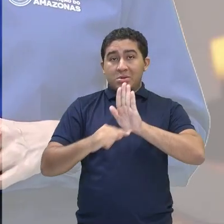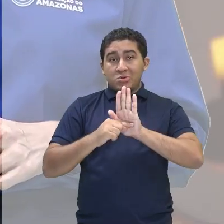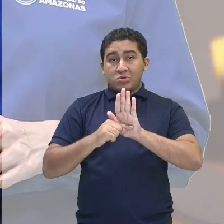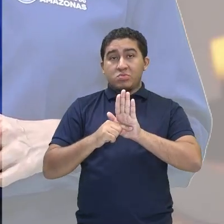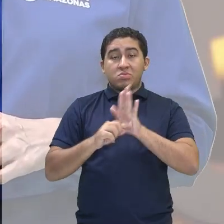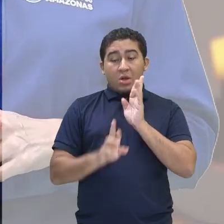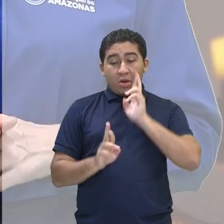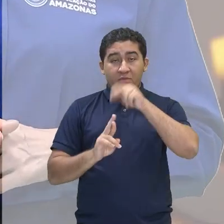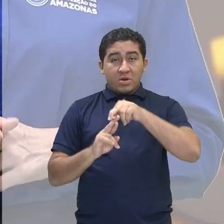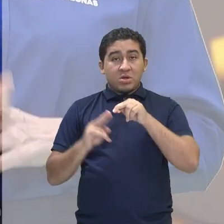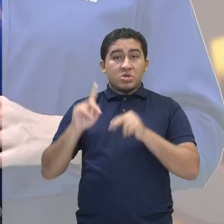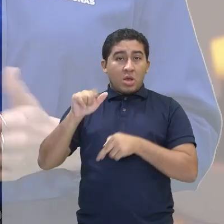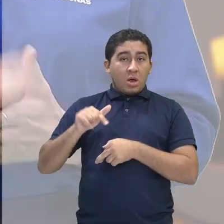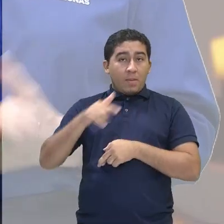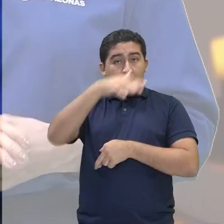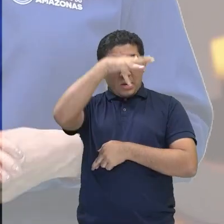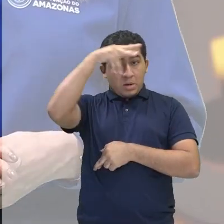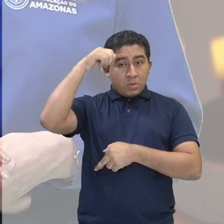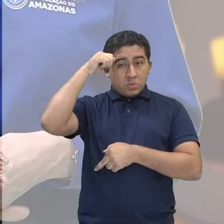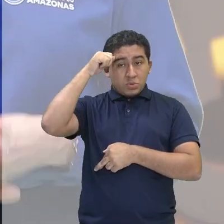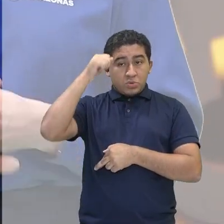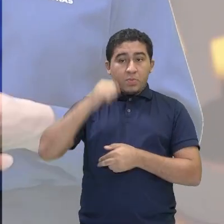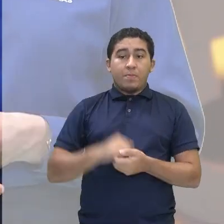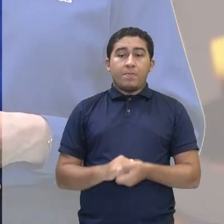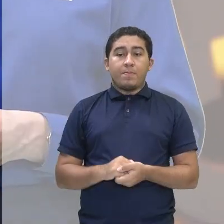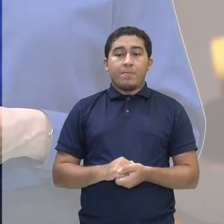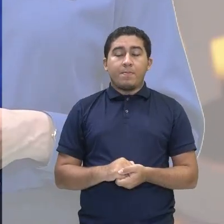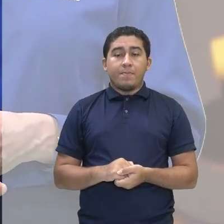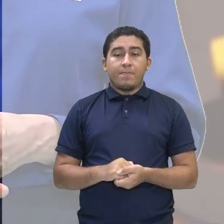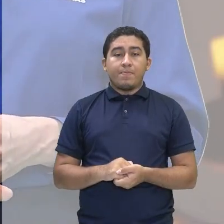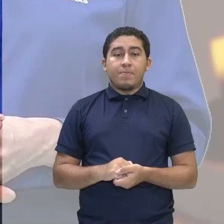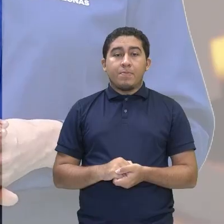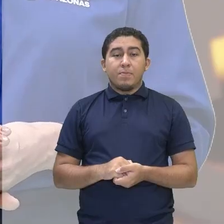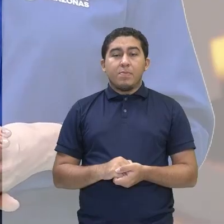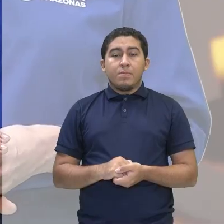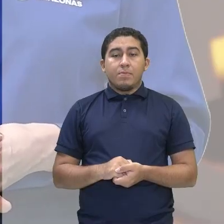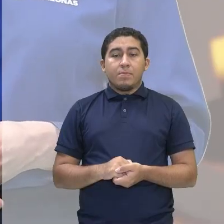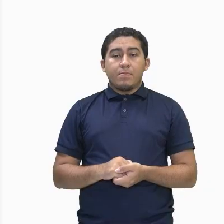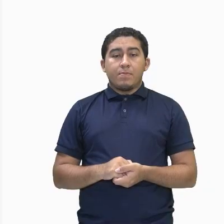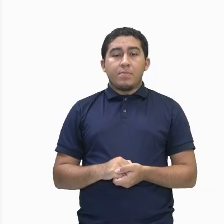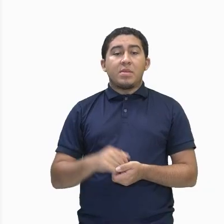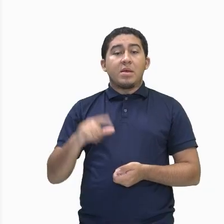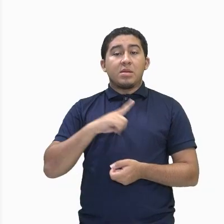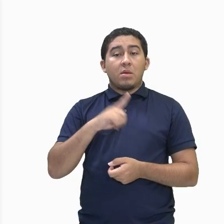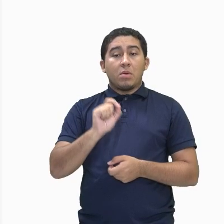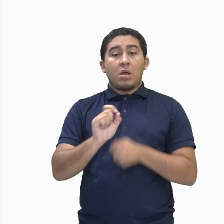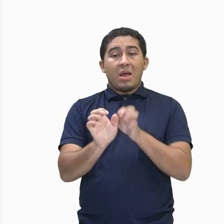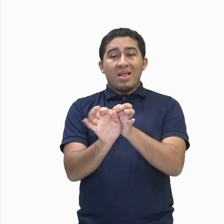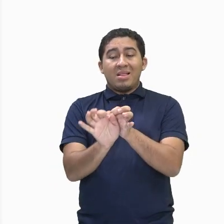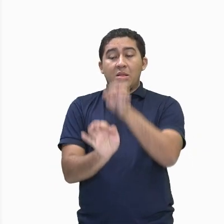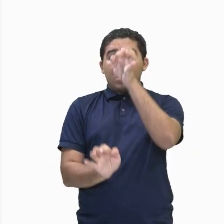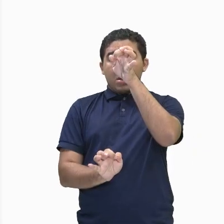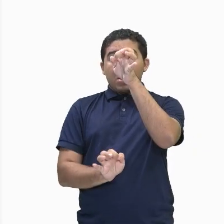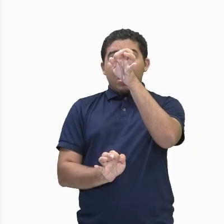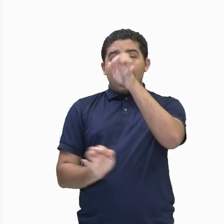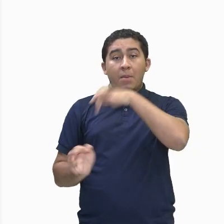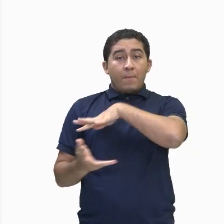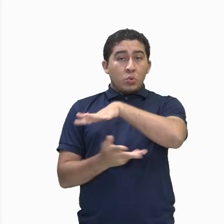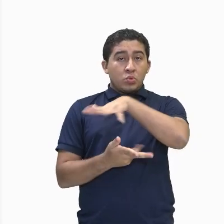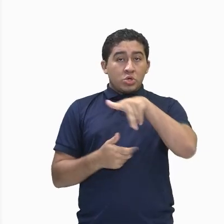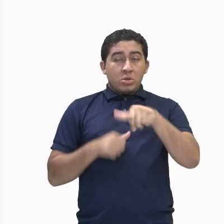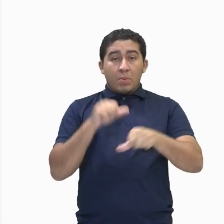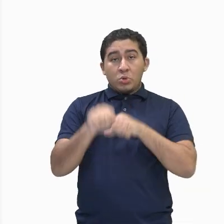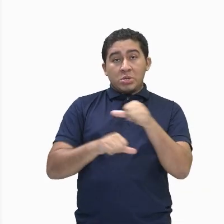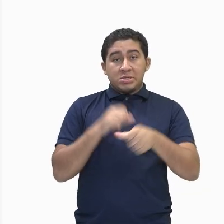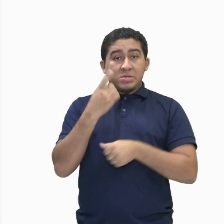de Manaus, tá bom? E aí nós temos a linha internacional da mudança de data, né? Então, é um